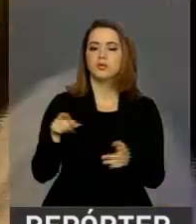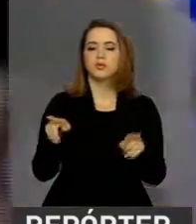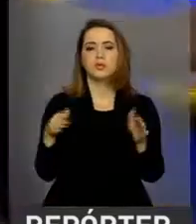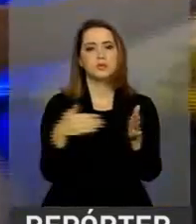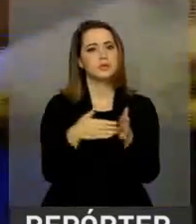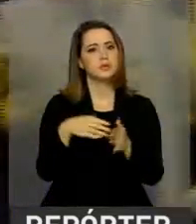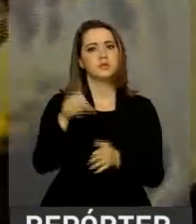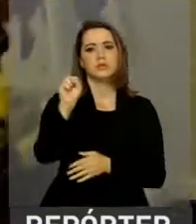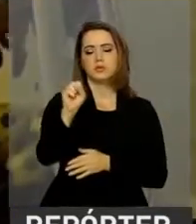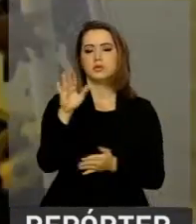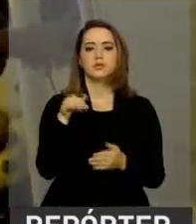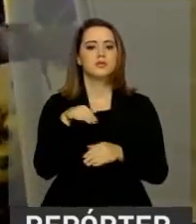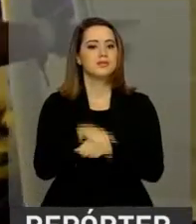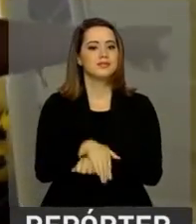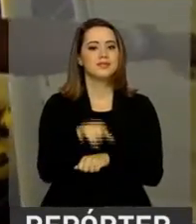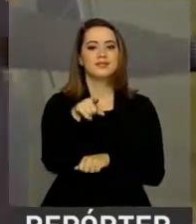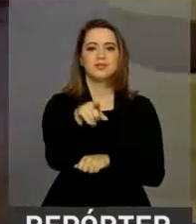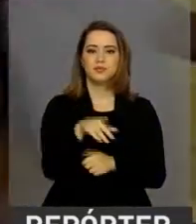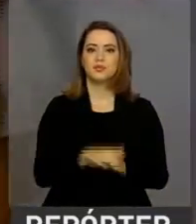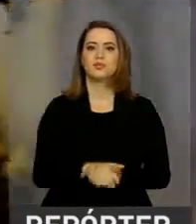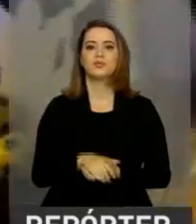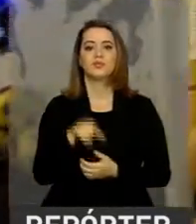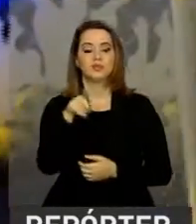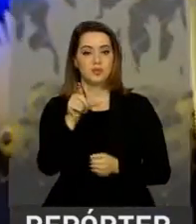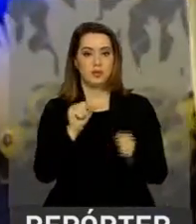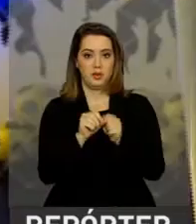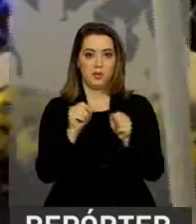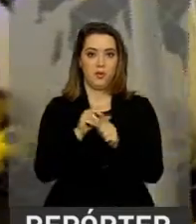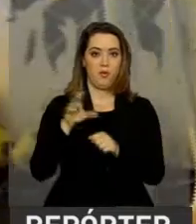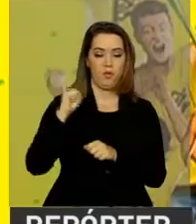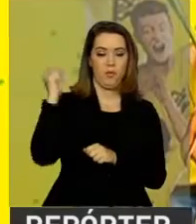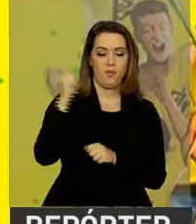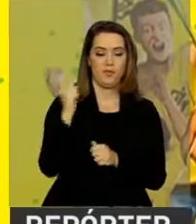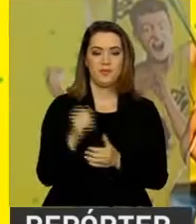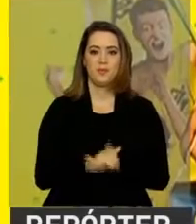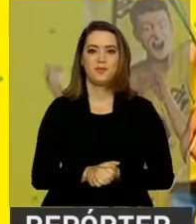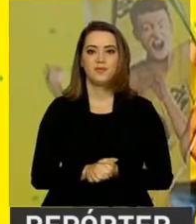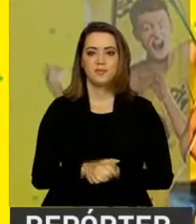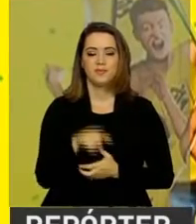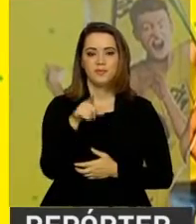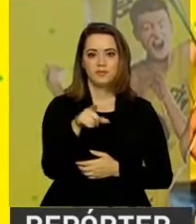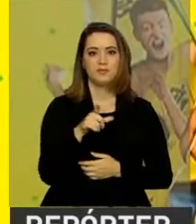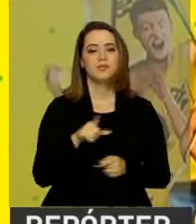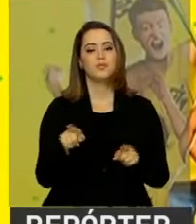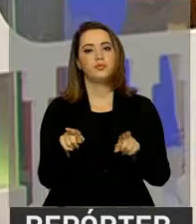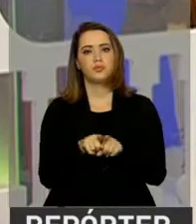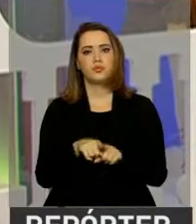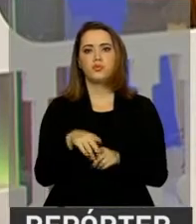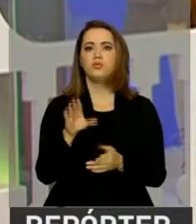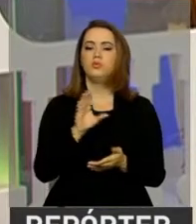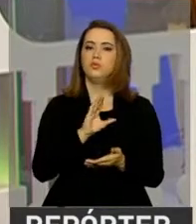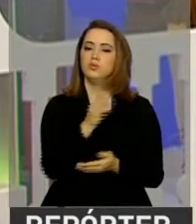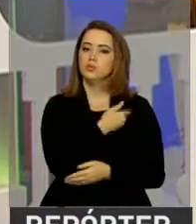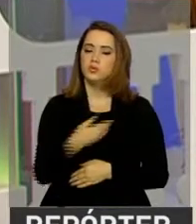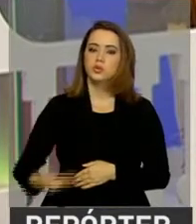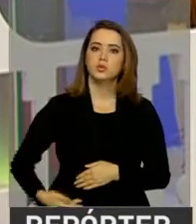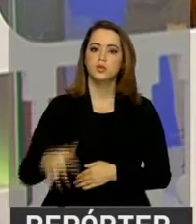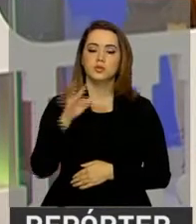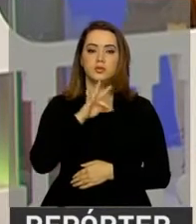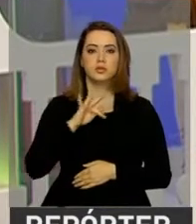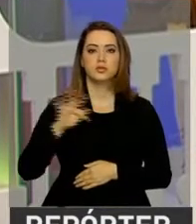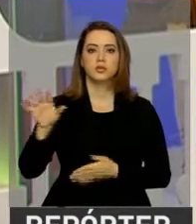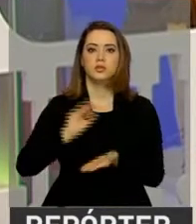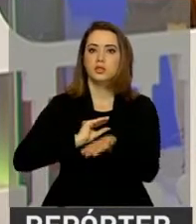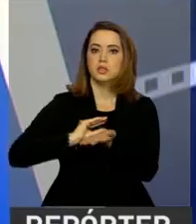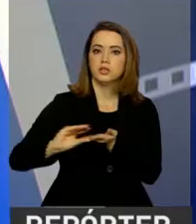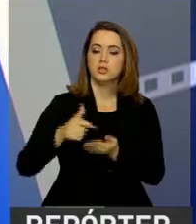noite. O resultado vai sair agora, olha. Eu acertei, fiz o gol e você também pode tentar. O governo federal investiu 23 milhões e meio de reais